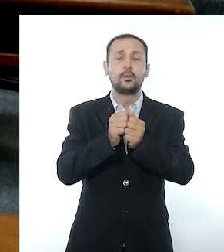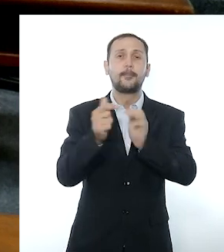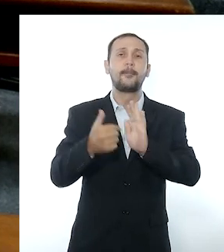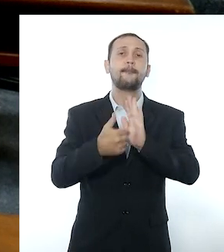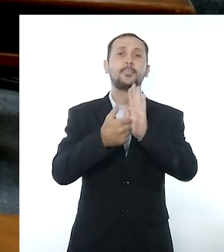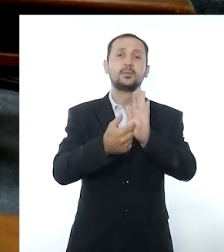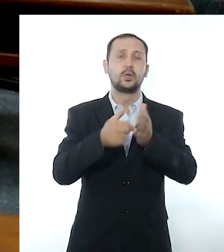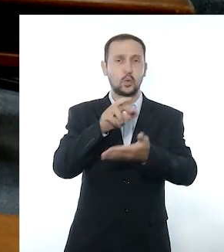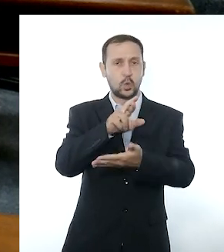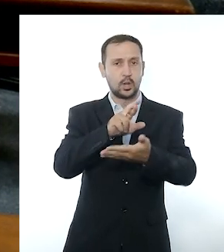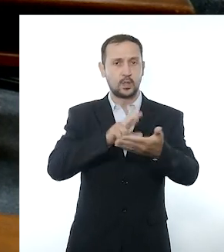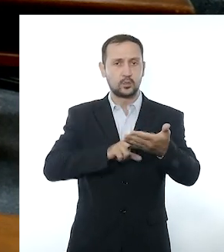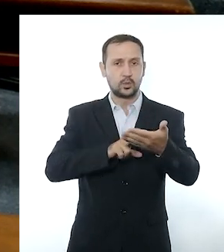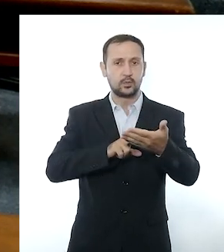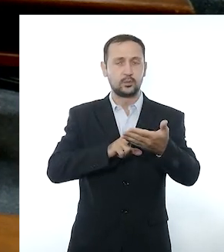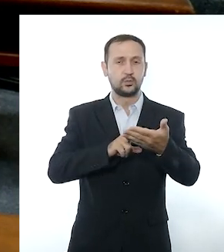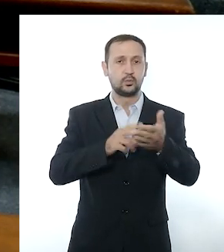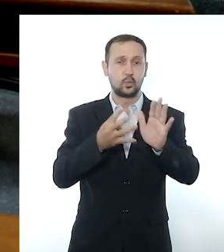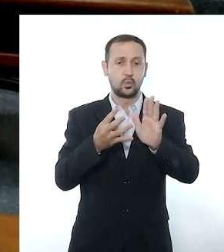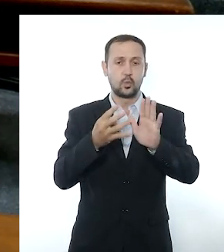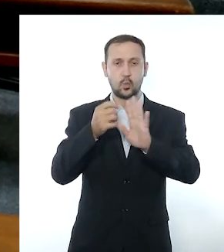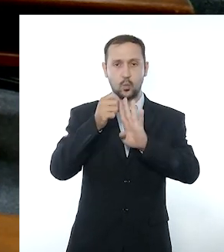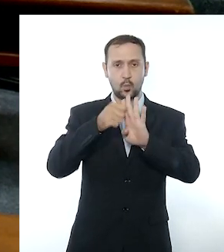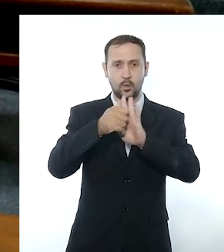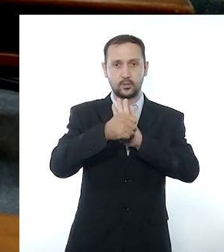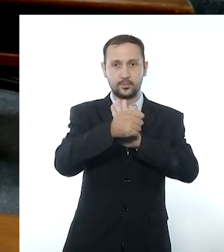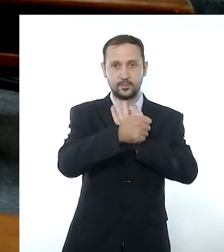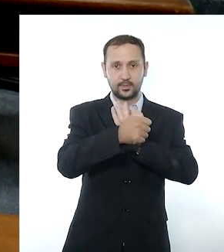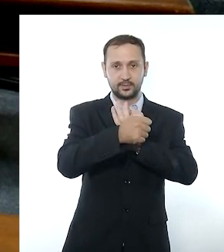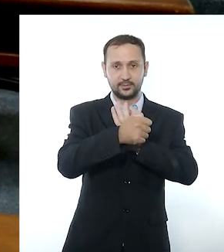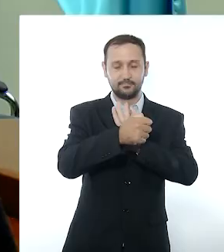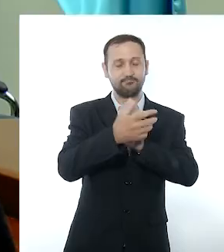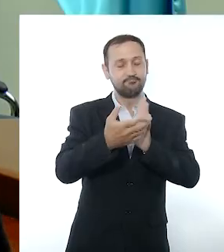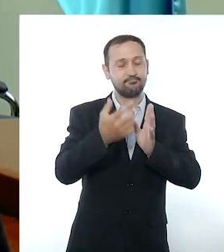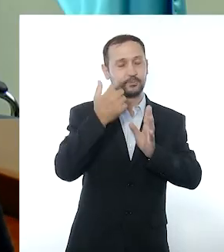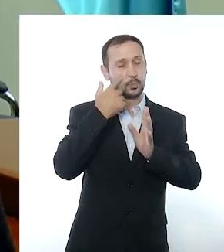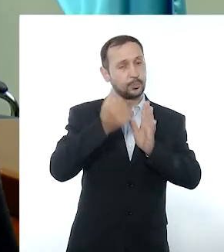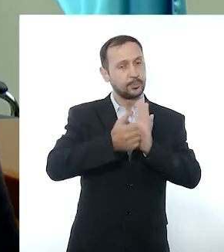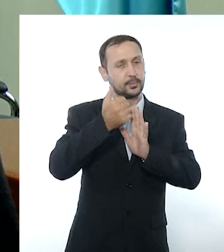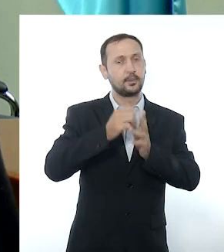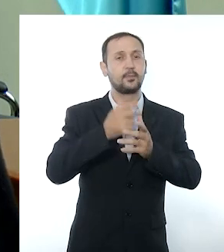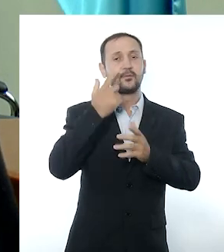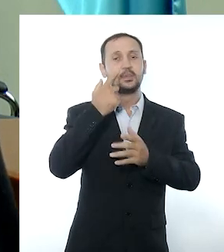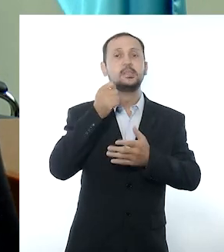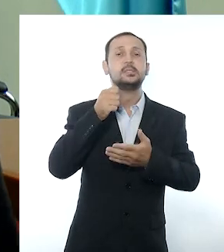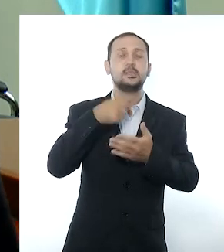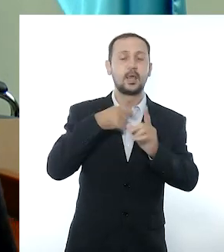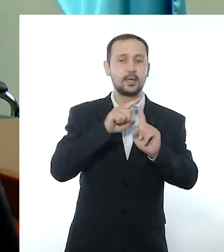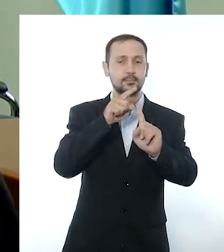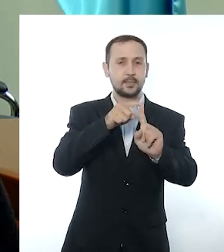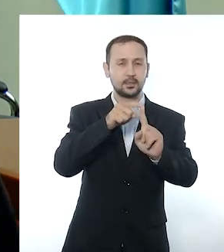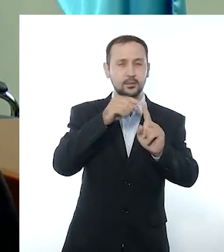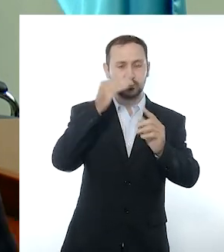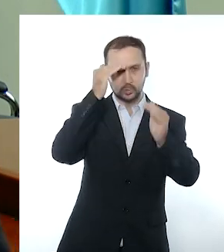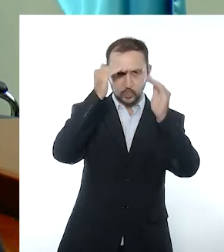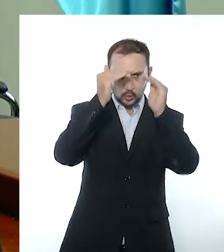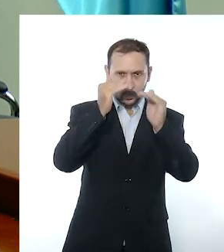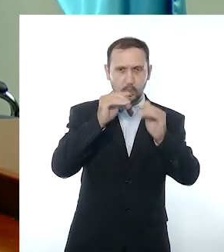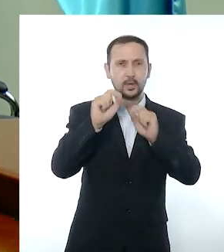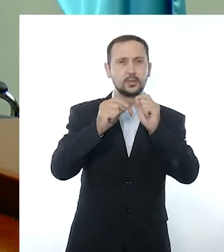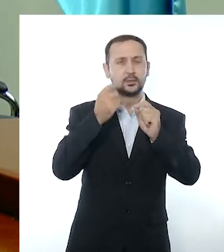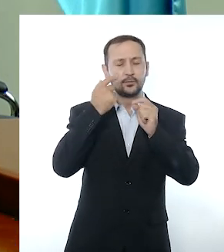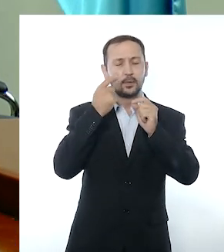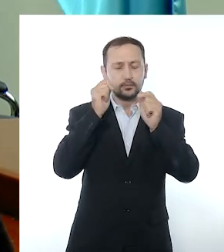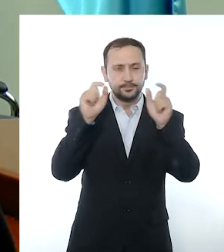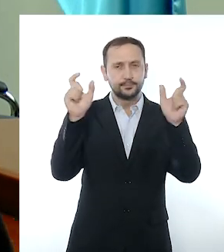para apresentação do relatório do primeiro quadrimestre de 2019. Para saber se estão sendo cumpridas as metas e especialmente a gente